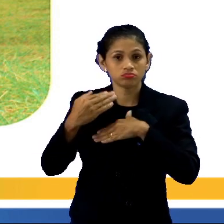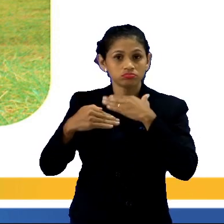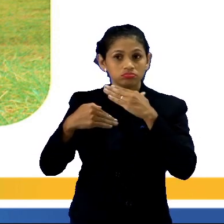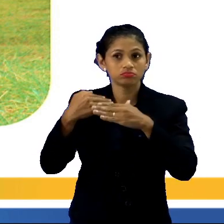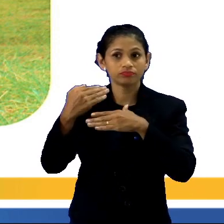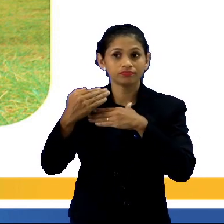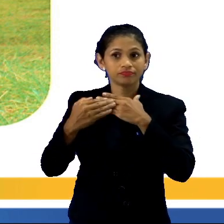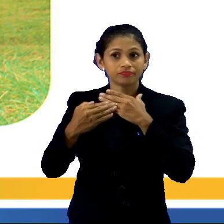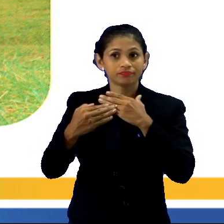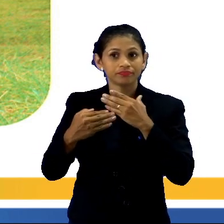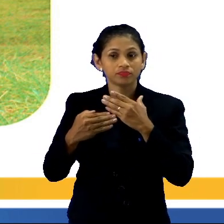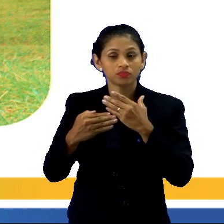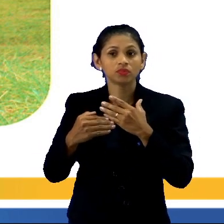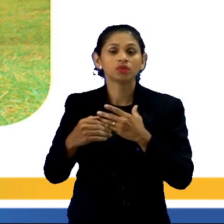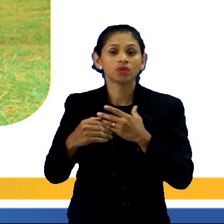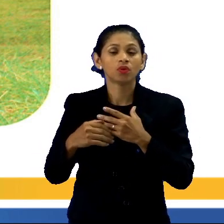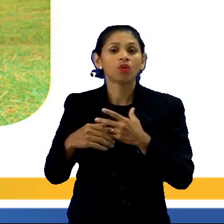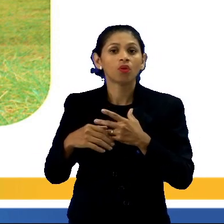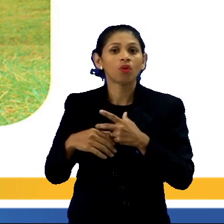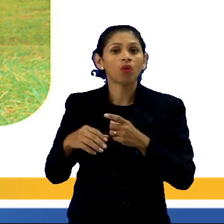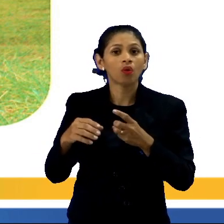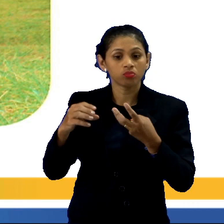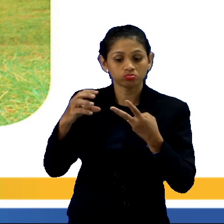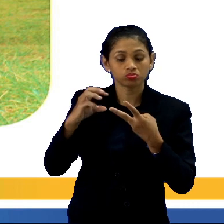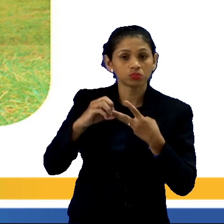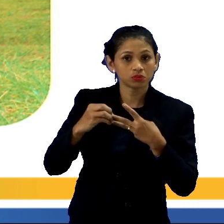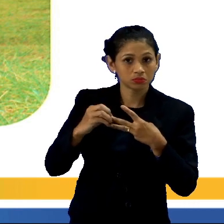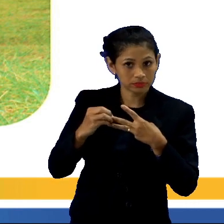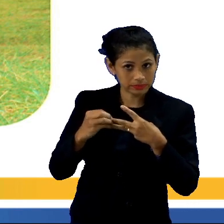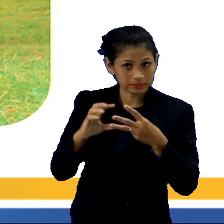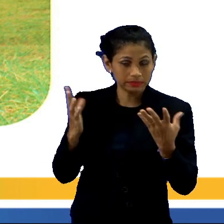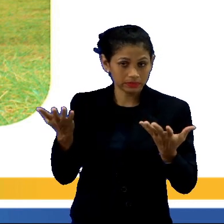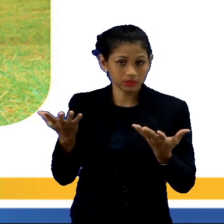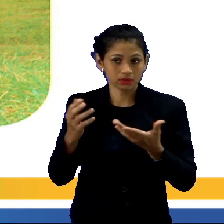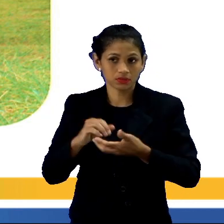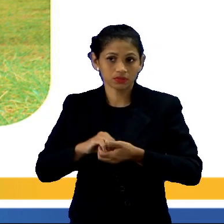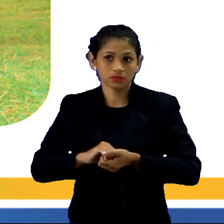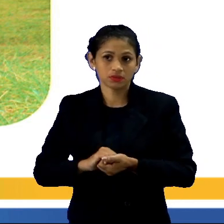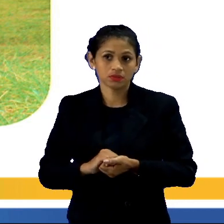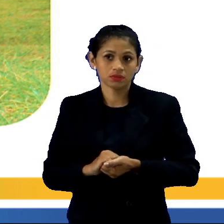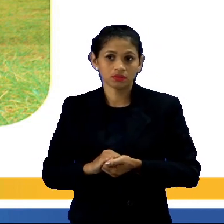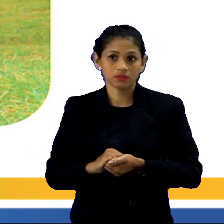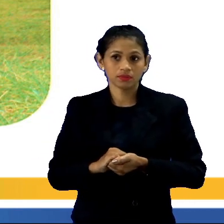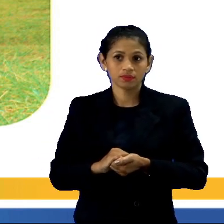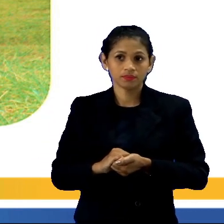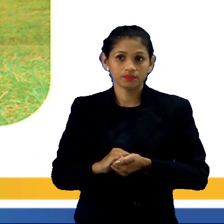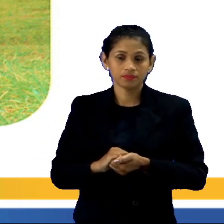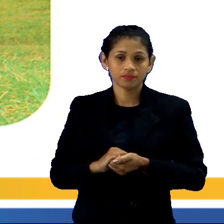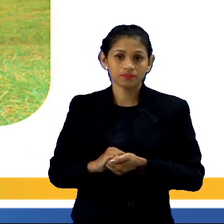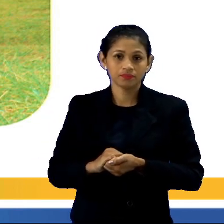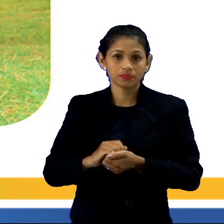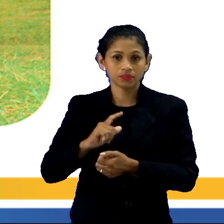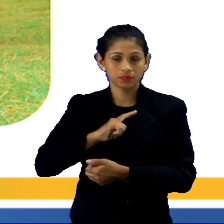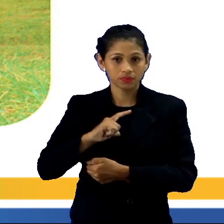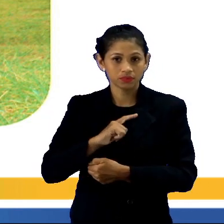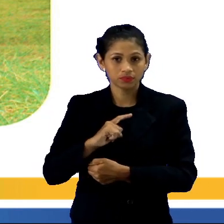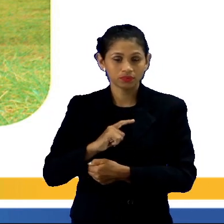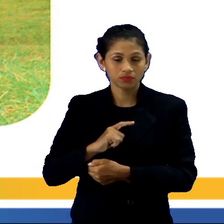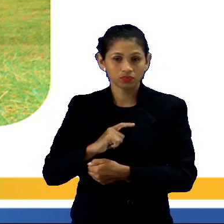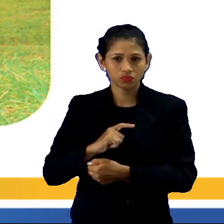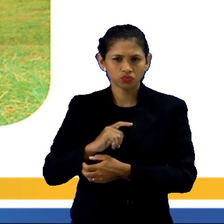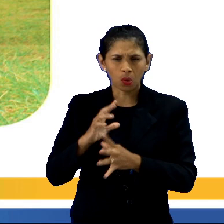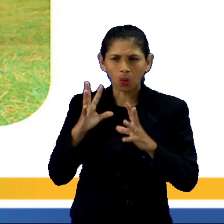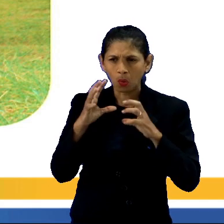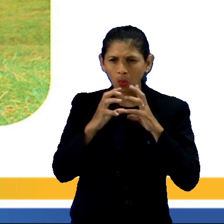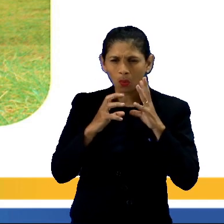vai identificar o tipo de movimento realizado e, se necessário, vai corrigir o corpo. E se houver naquele momento um conflito